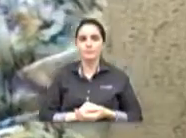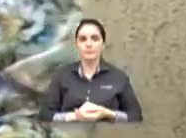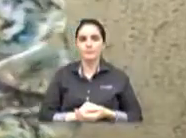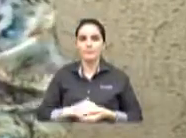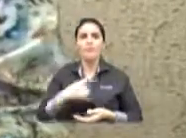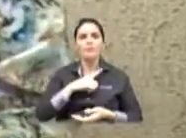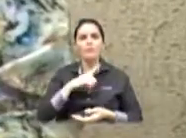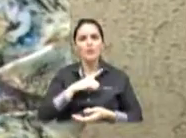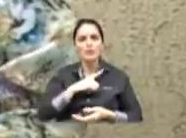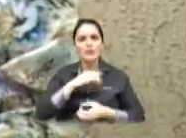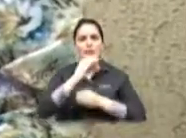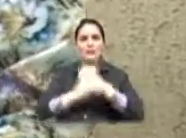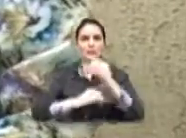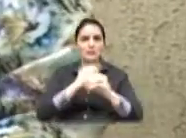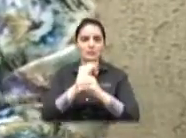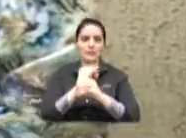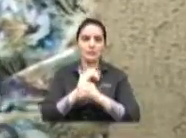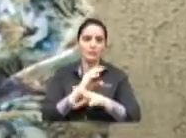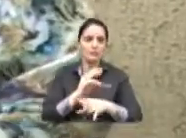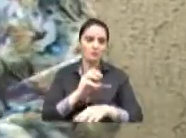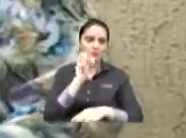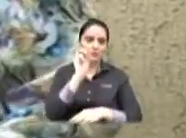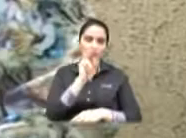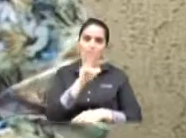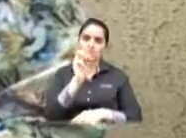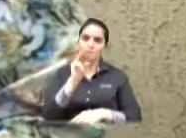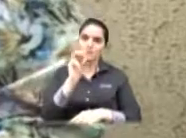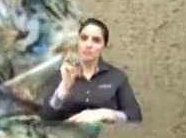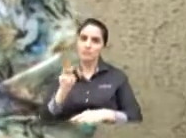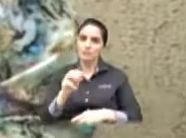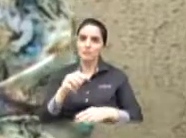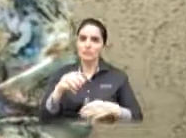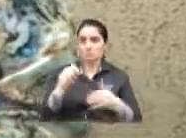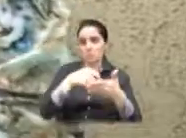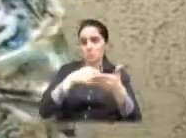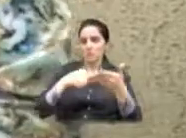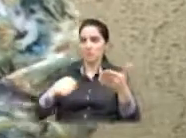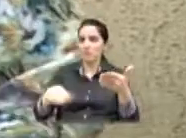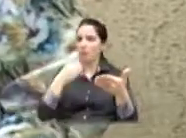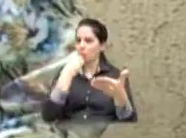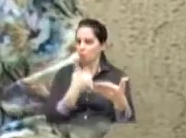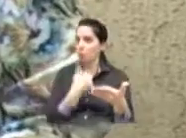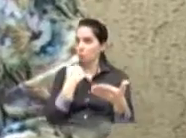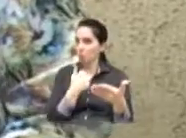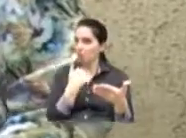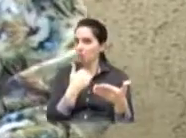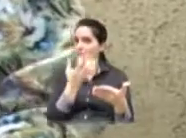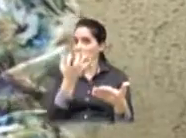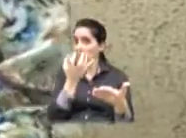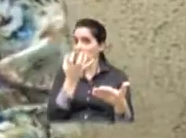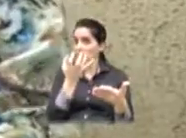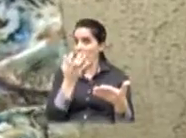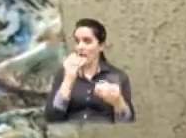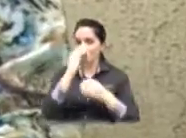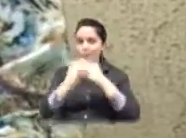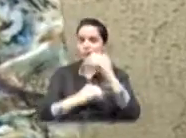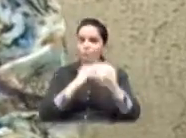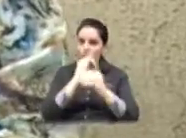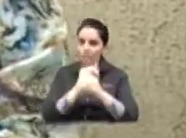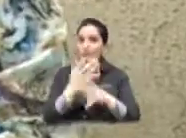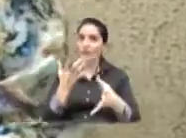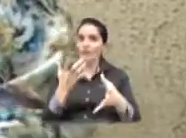queremos que nós conversamos o aluno fez uma redação ficou boa querem que o twitch vamos publicar